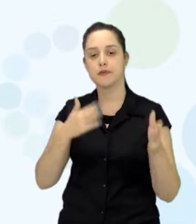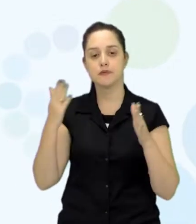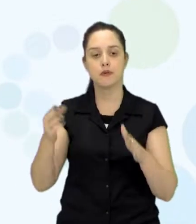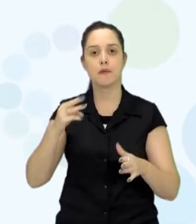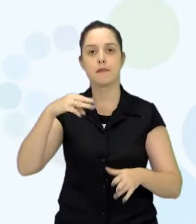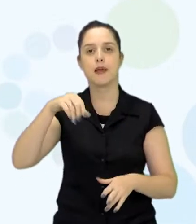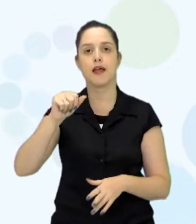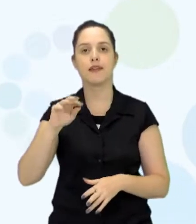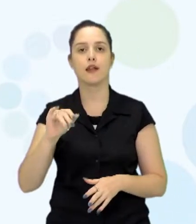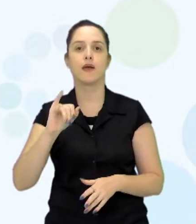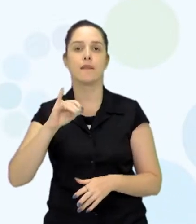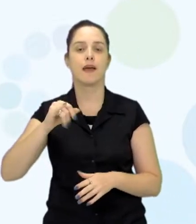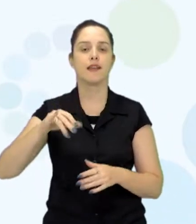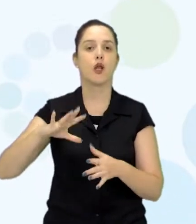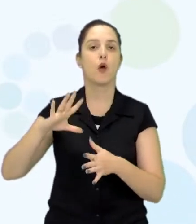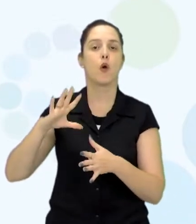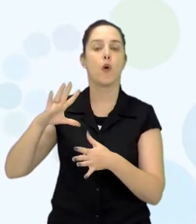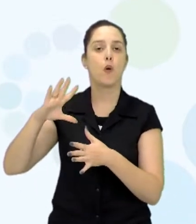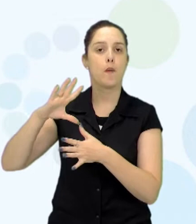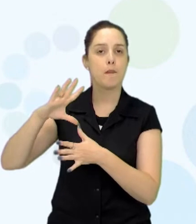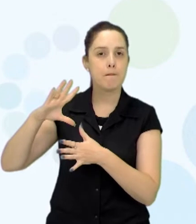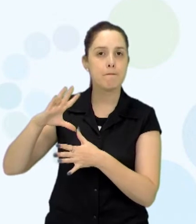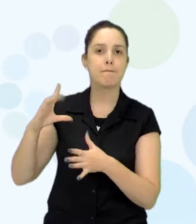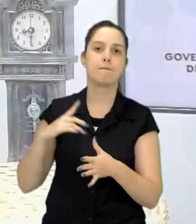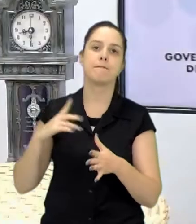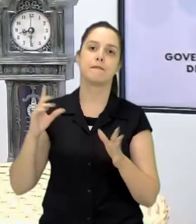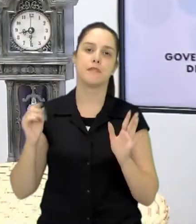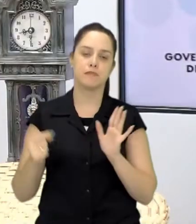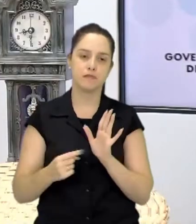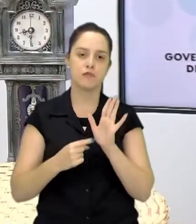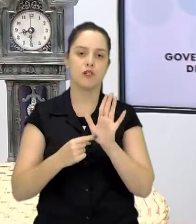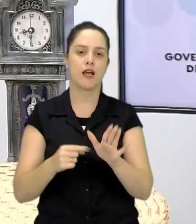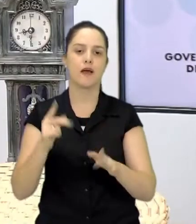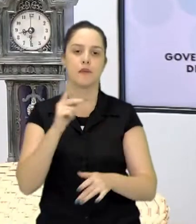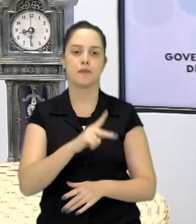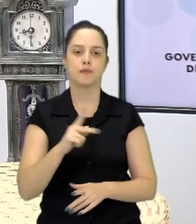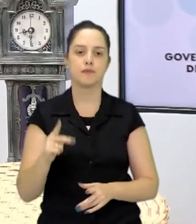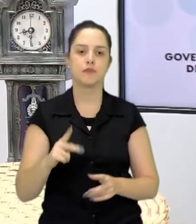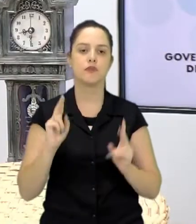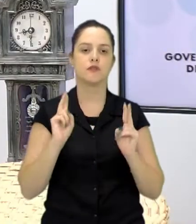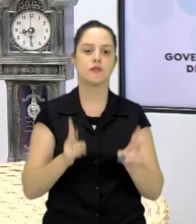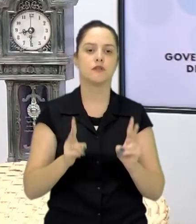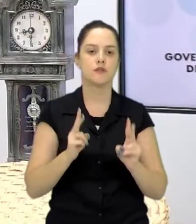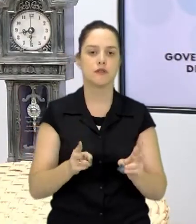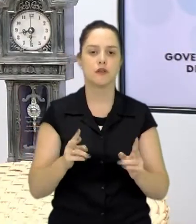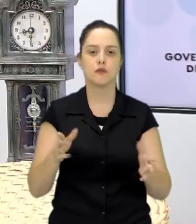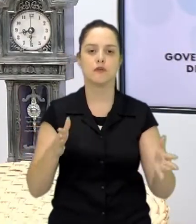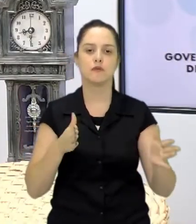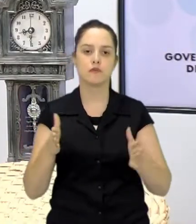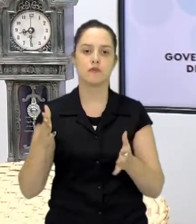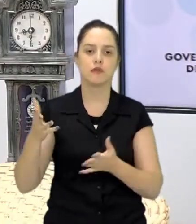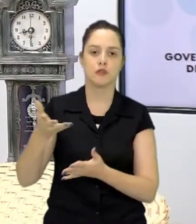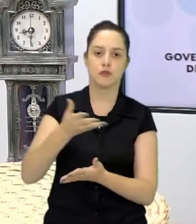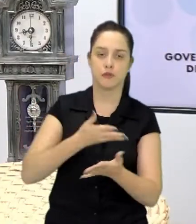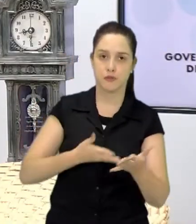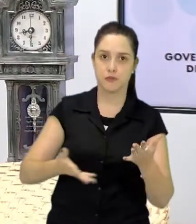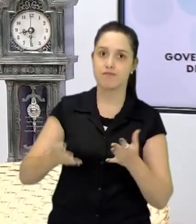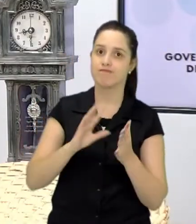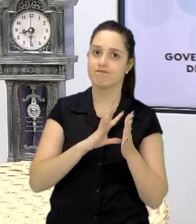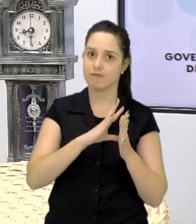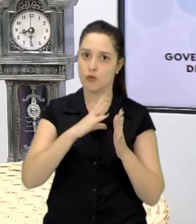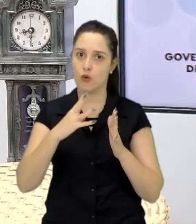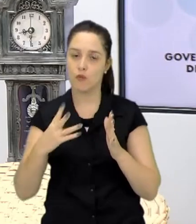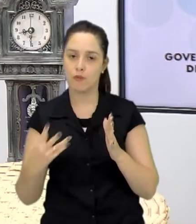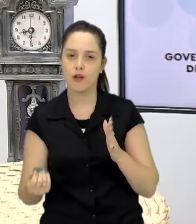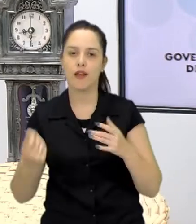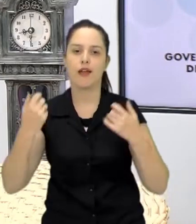No mapa, né, que é o material de apoio dos professores, sempre existe um momento de integração entre os componentes. Então, é por